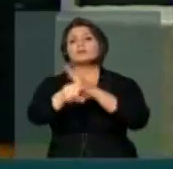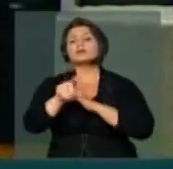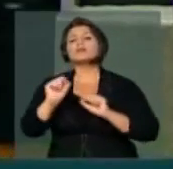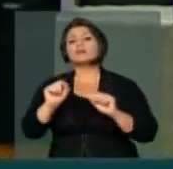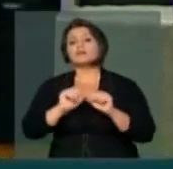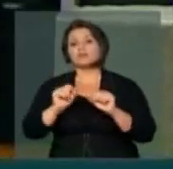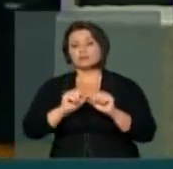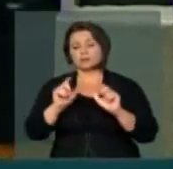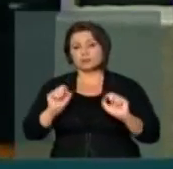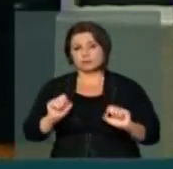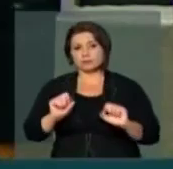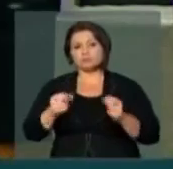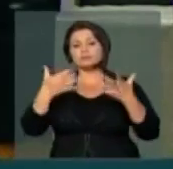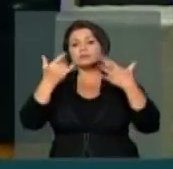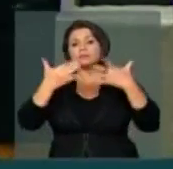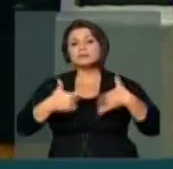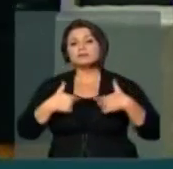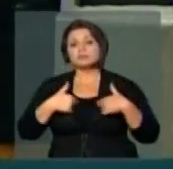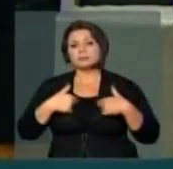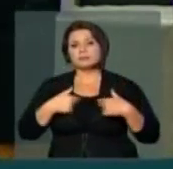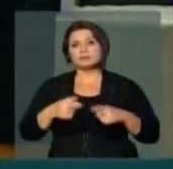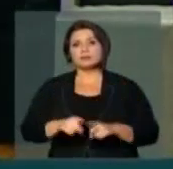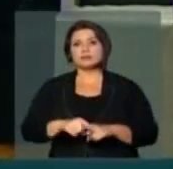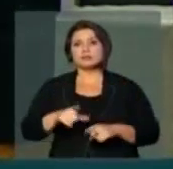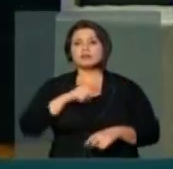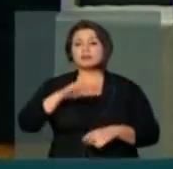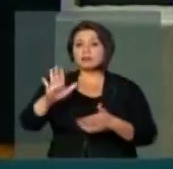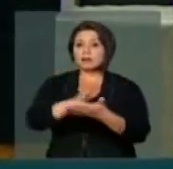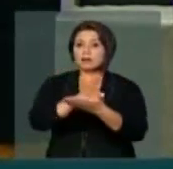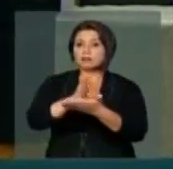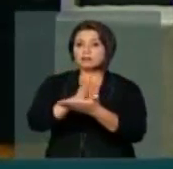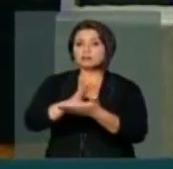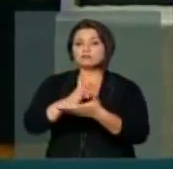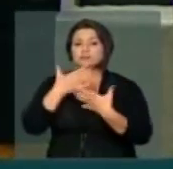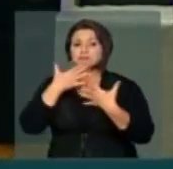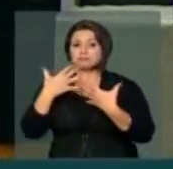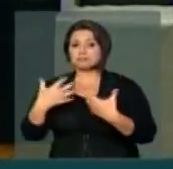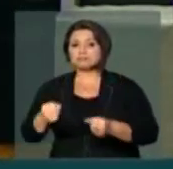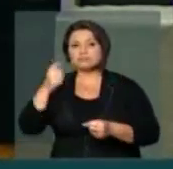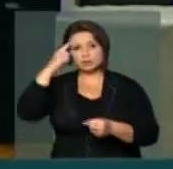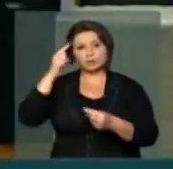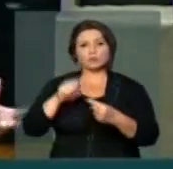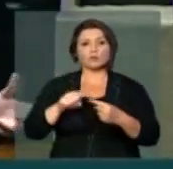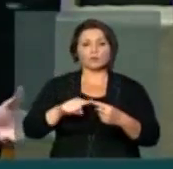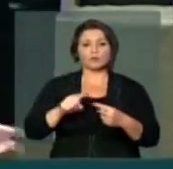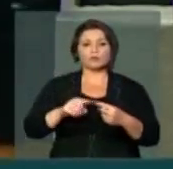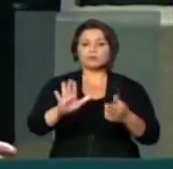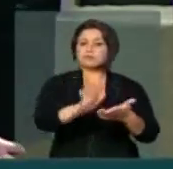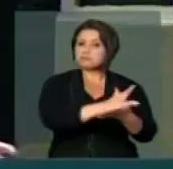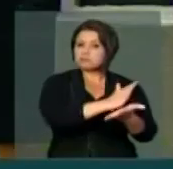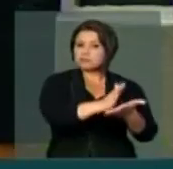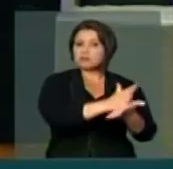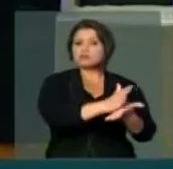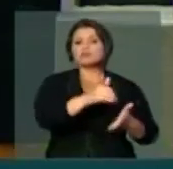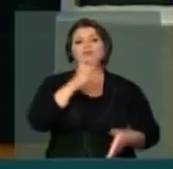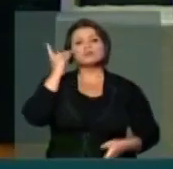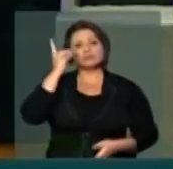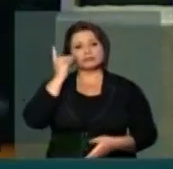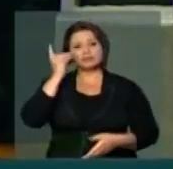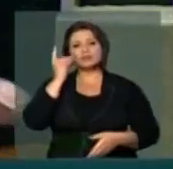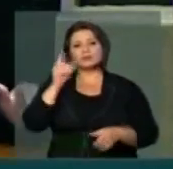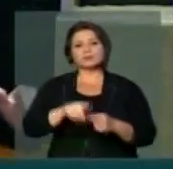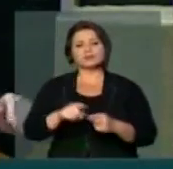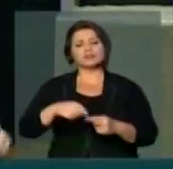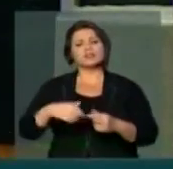antídoto? Existem aqueles que vão defender, alguns colegas parlamentares inclusive, de